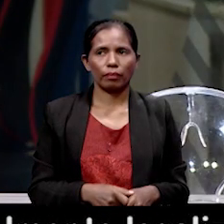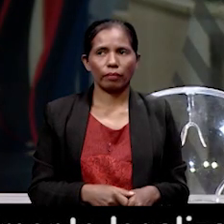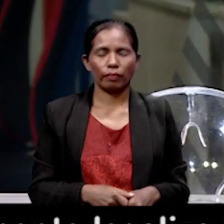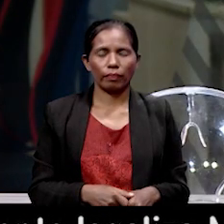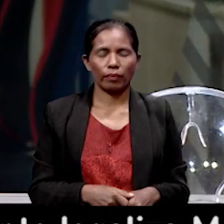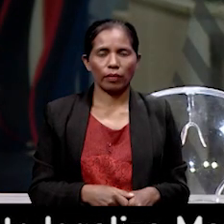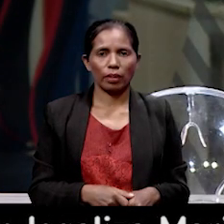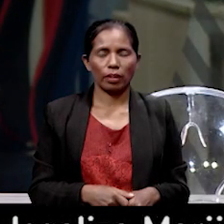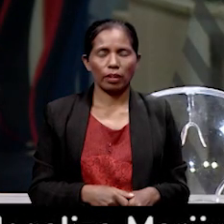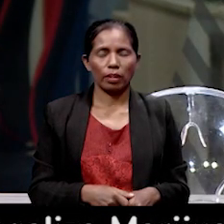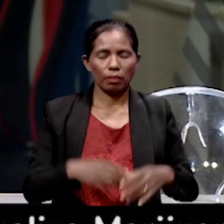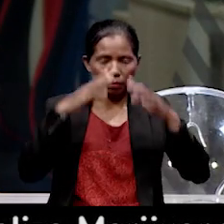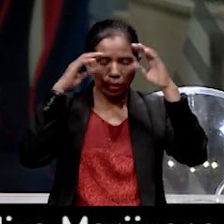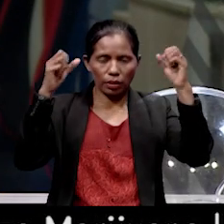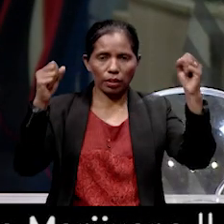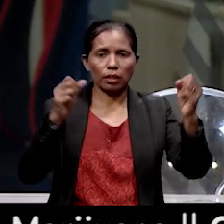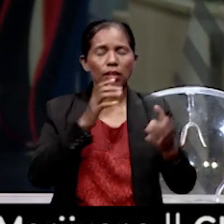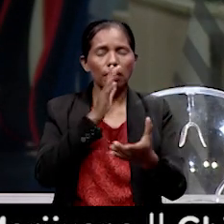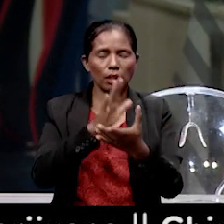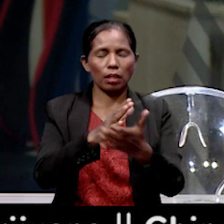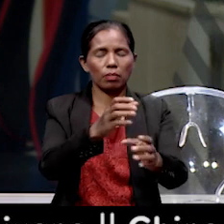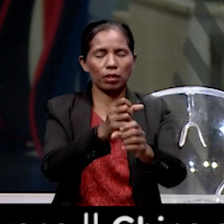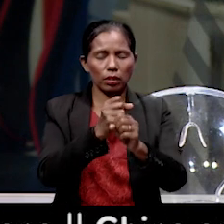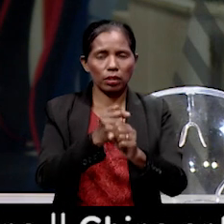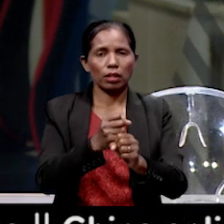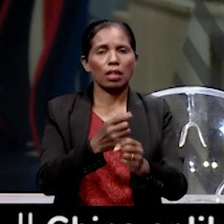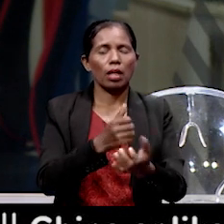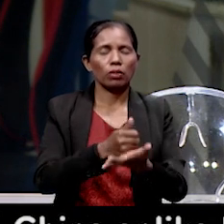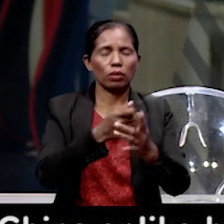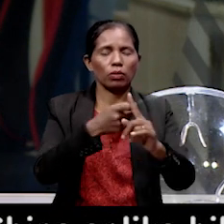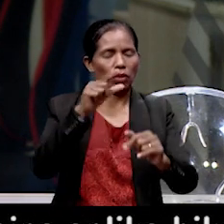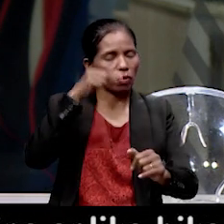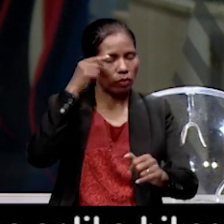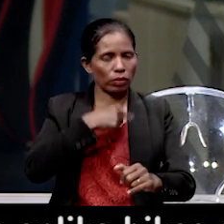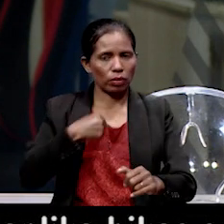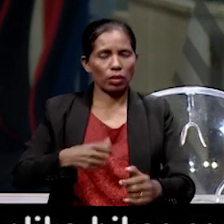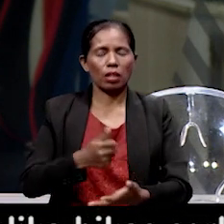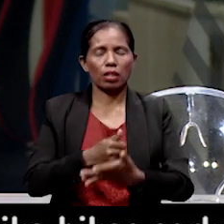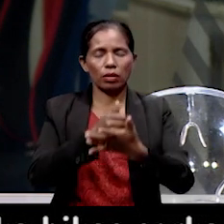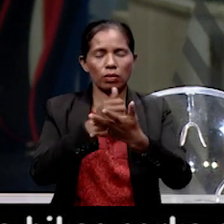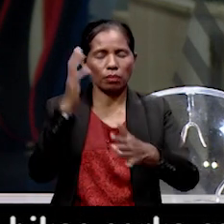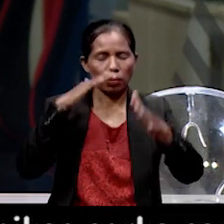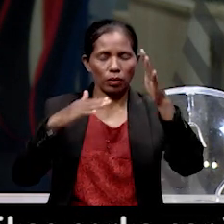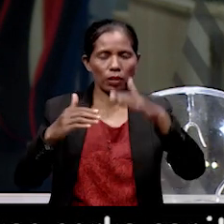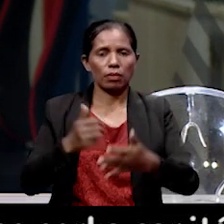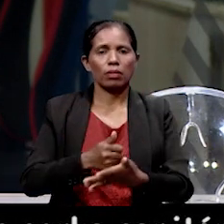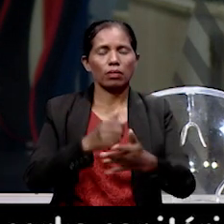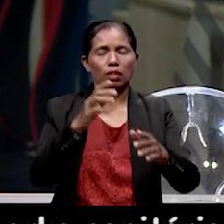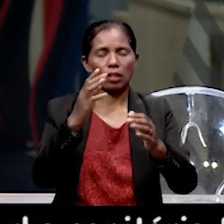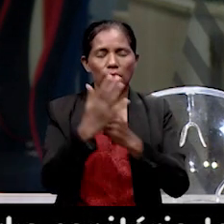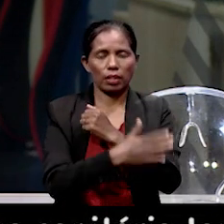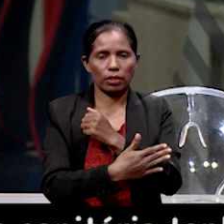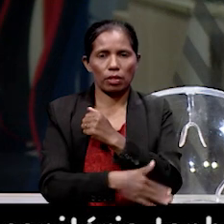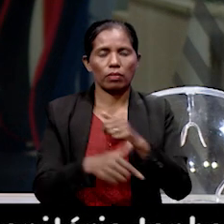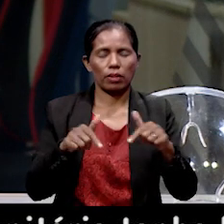esposa presidente república simuduação russo governo china hoje apoia problema social e arrelaram